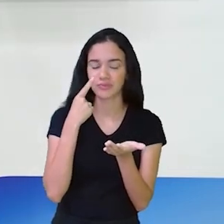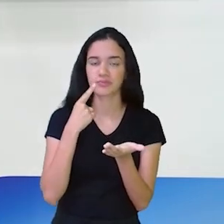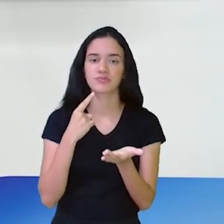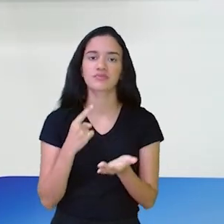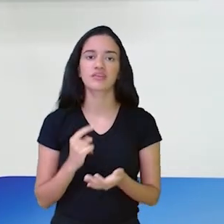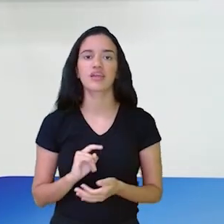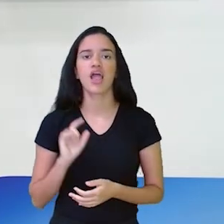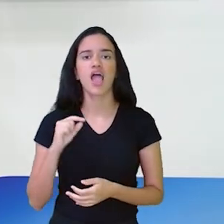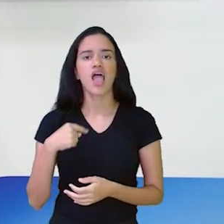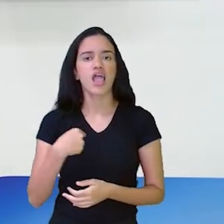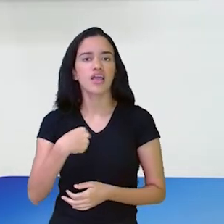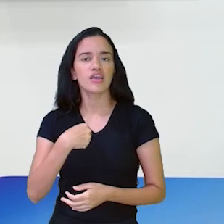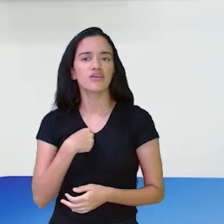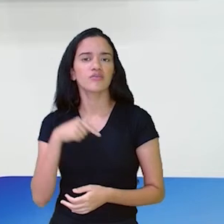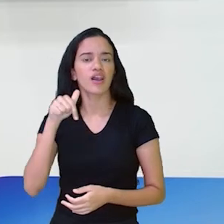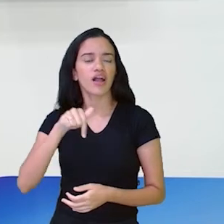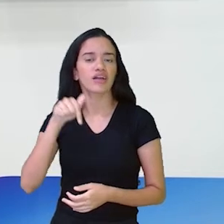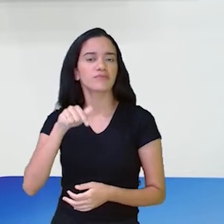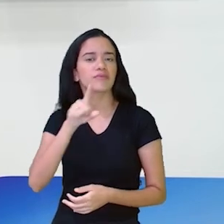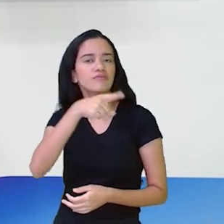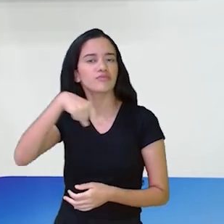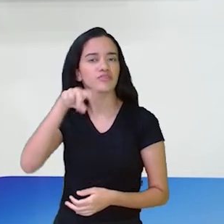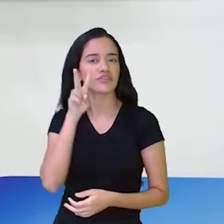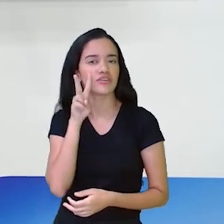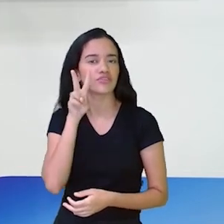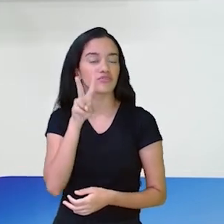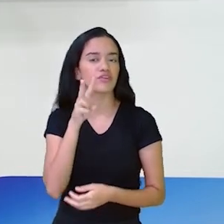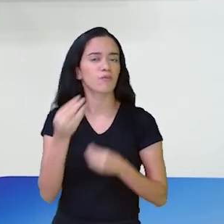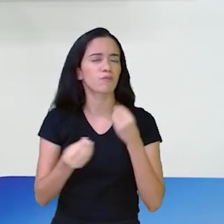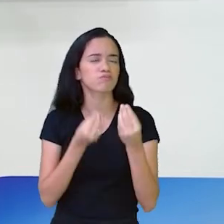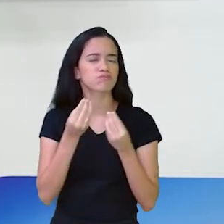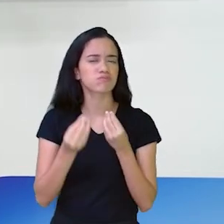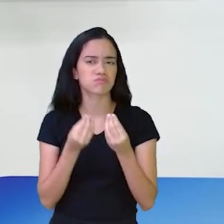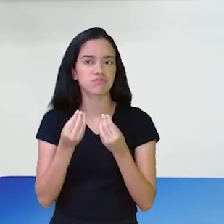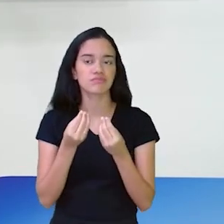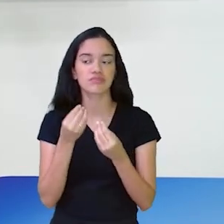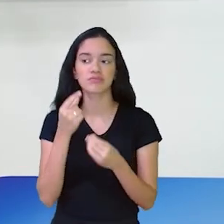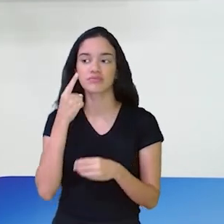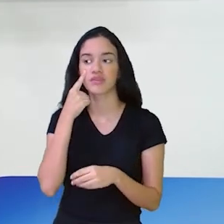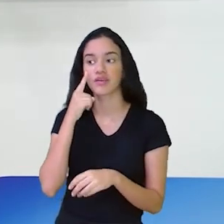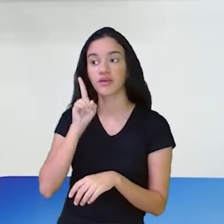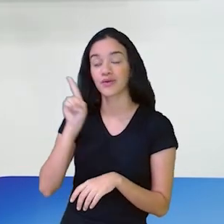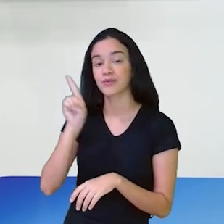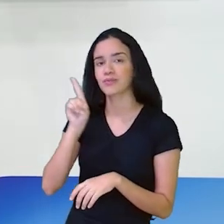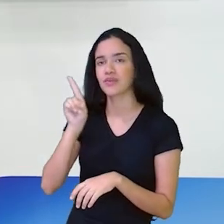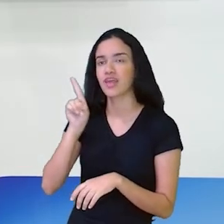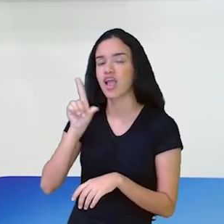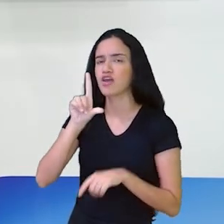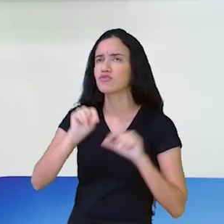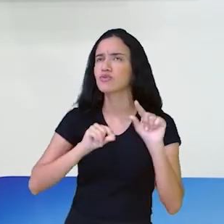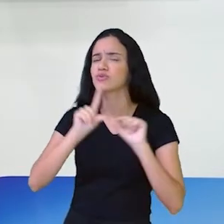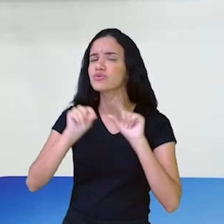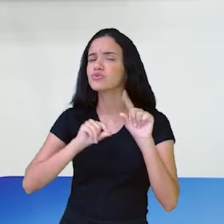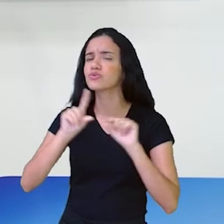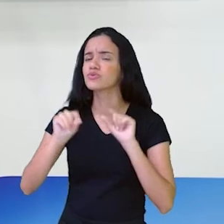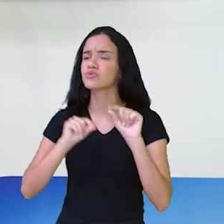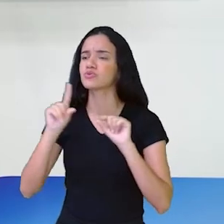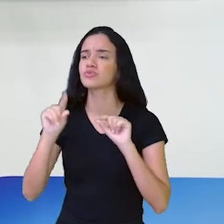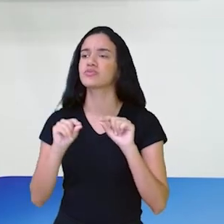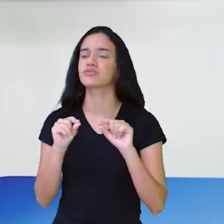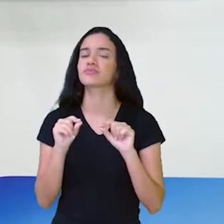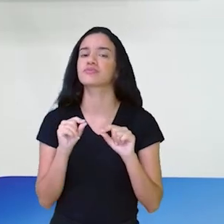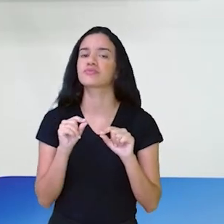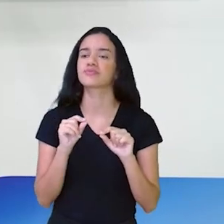Eu vou colocar aqui para vocês verem mais ou menos como vai ficar, tá? Deixa eu ver aqui, escolher qual vai ser o monstro que eu vou botar os olhos.